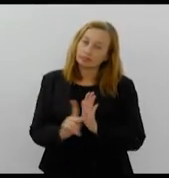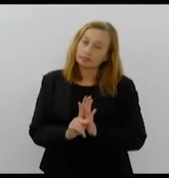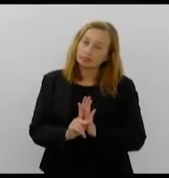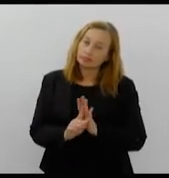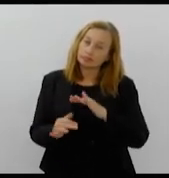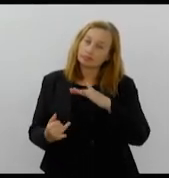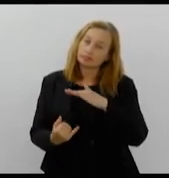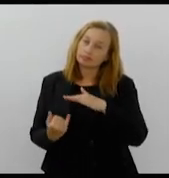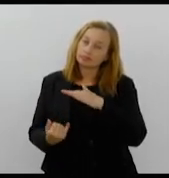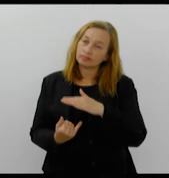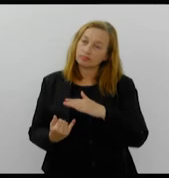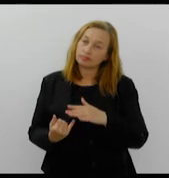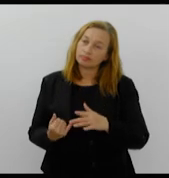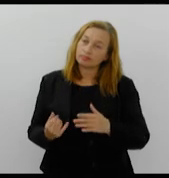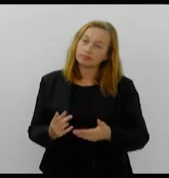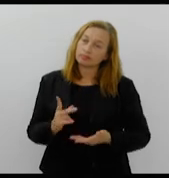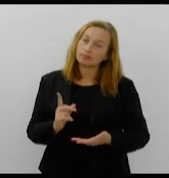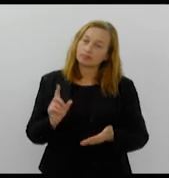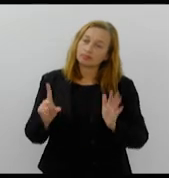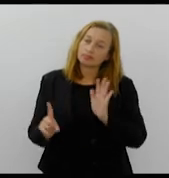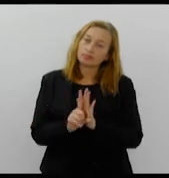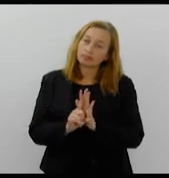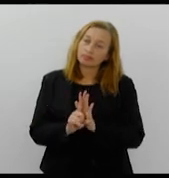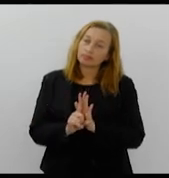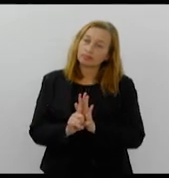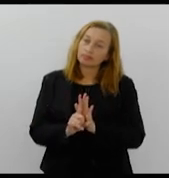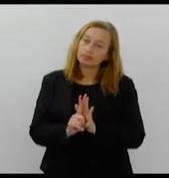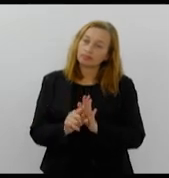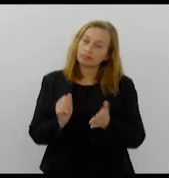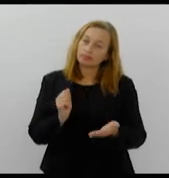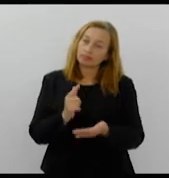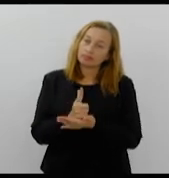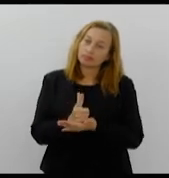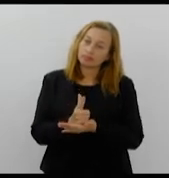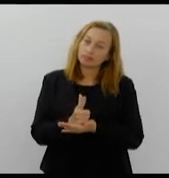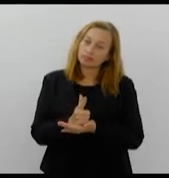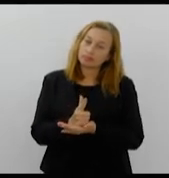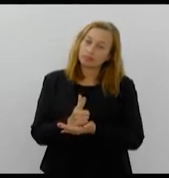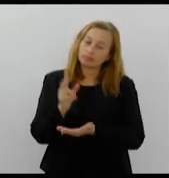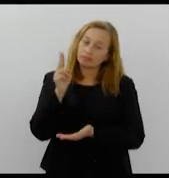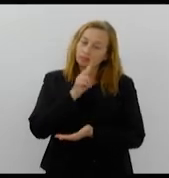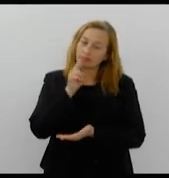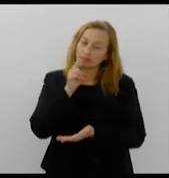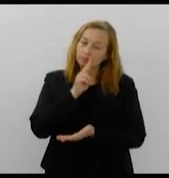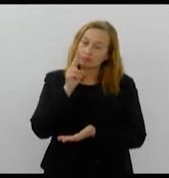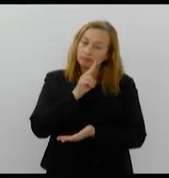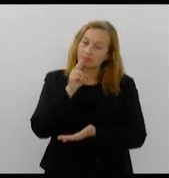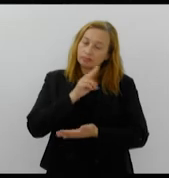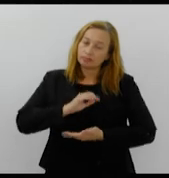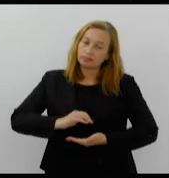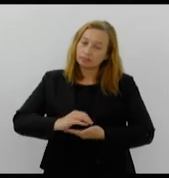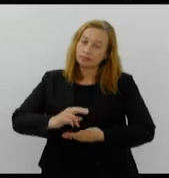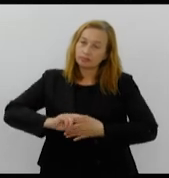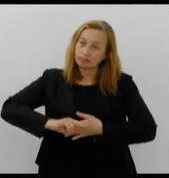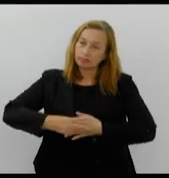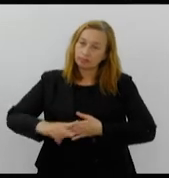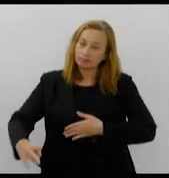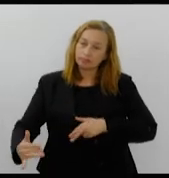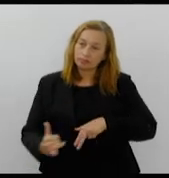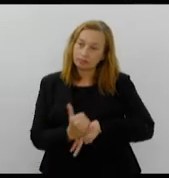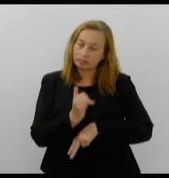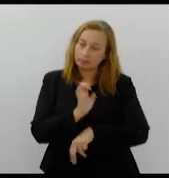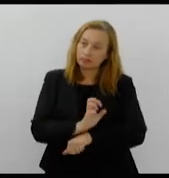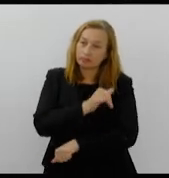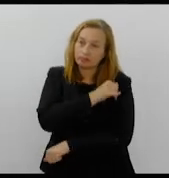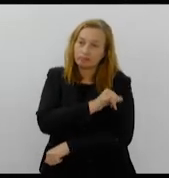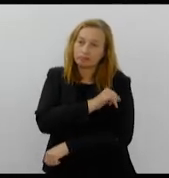institui a lei de indenização automática a vítimas de contaminação em procedimentos de transplante e transfusão de sangue no ambiente do Estado do